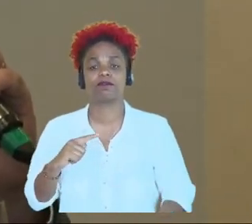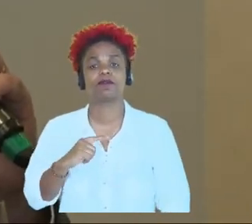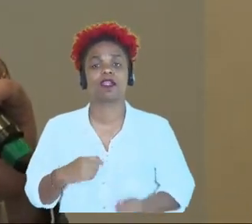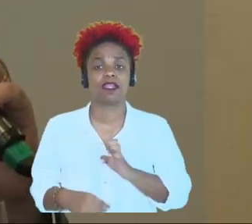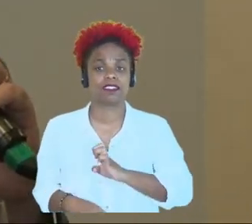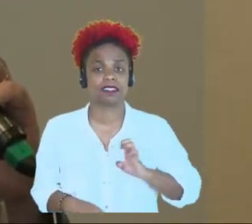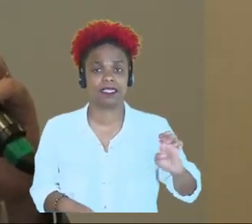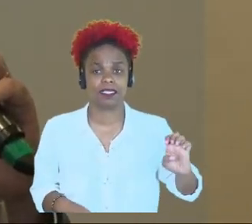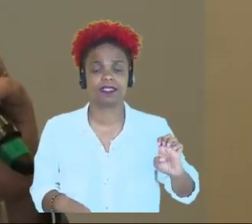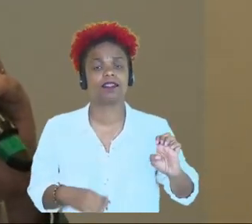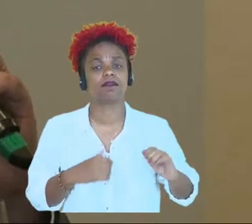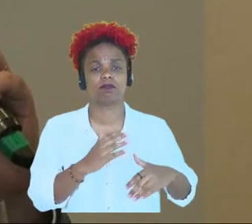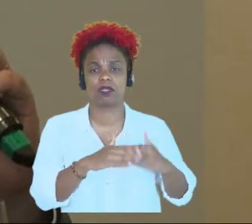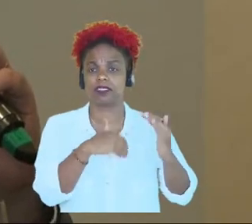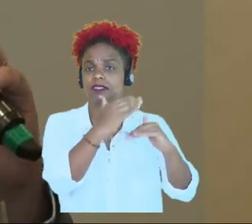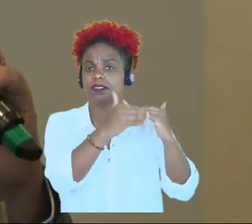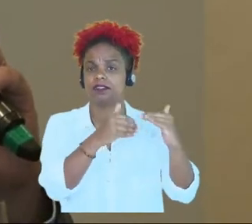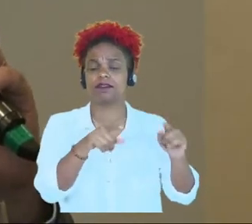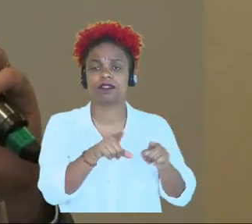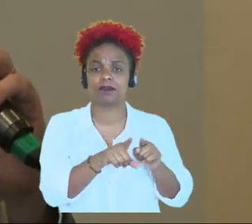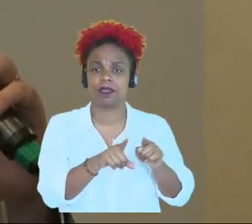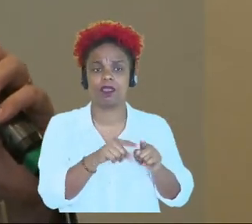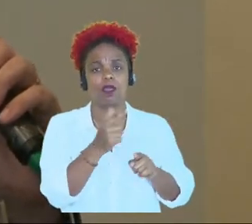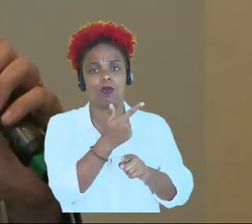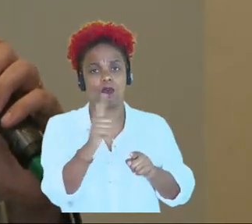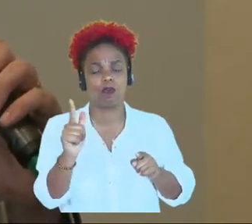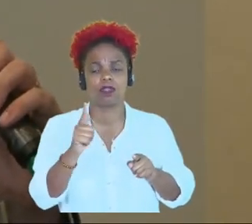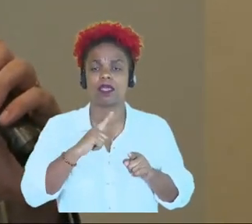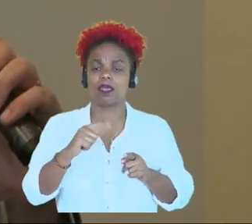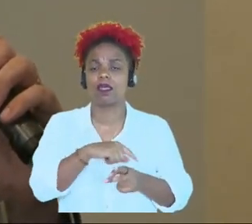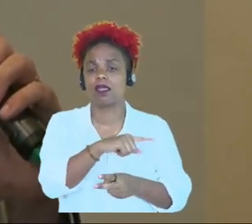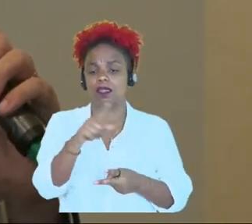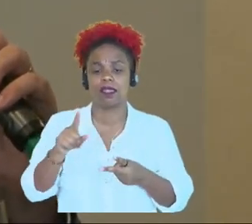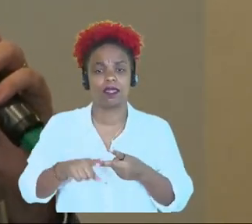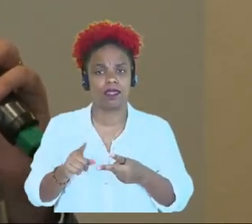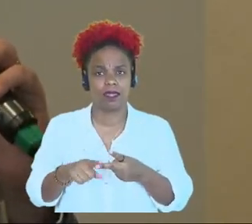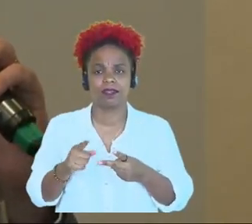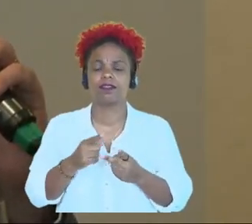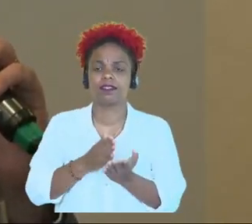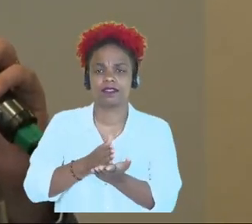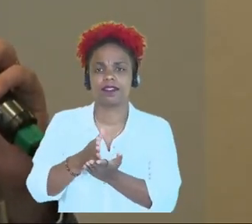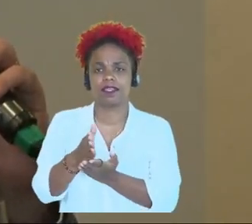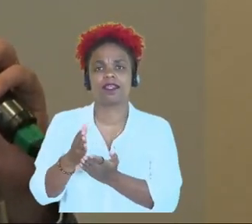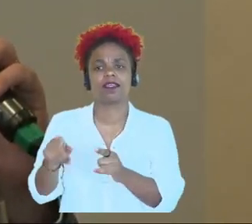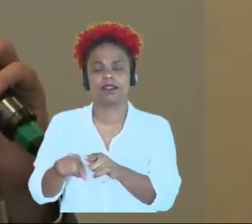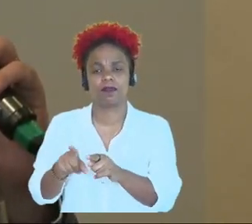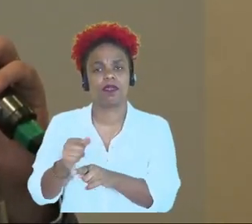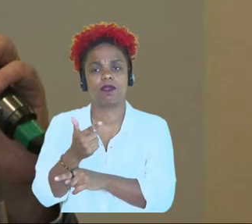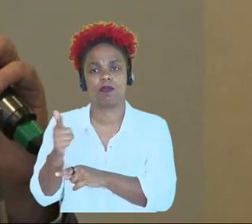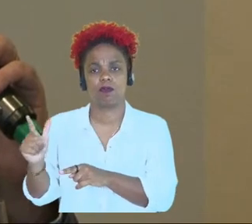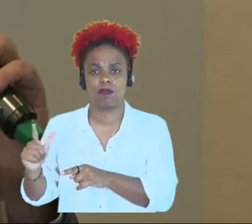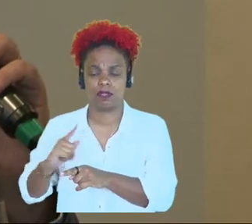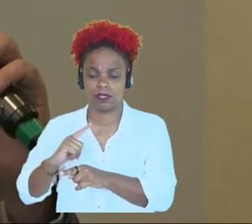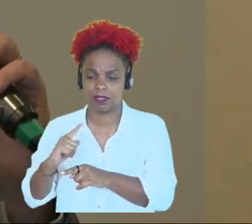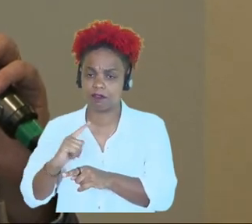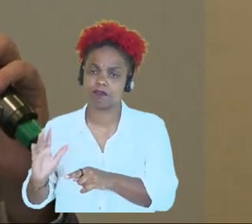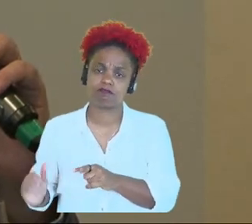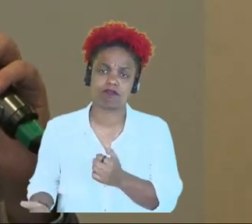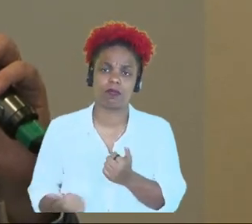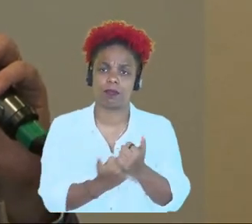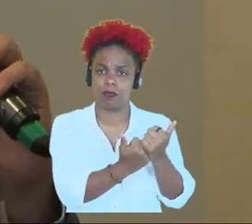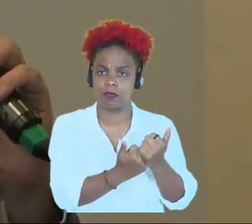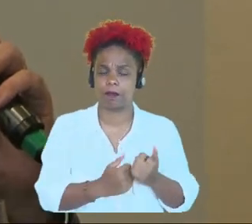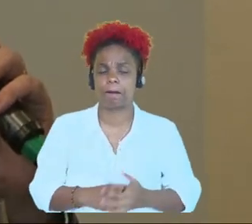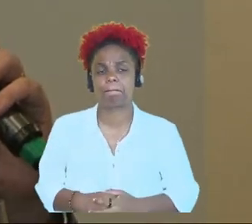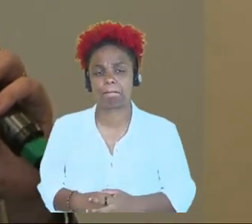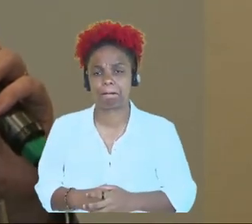as forças progressistas ou a frente ampla que se forma em torno da candidatura do presidente Lula, ela vai ter